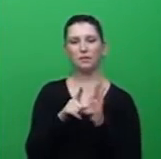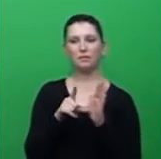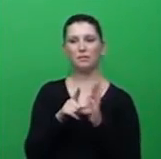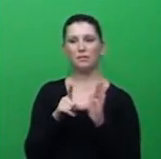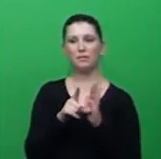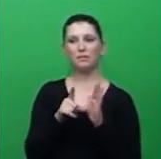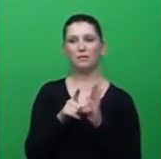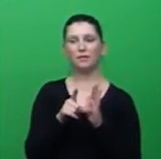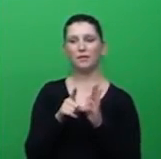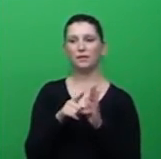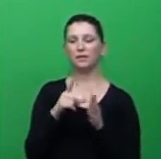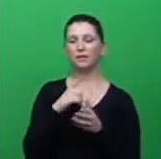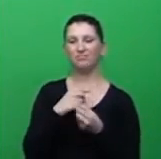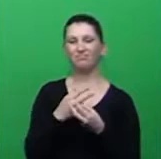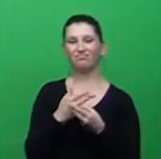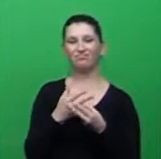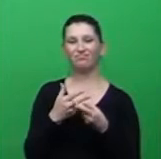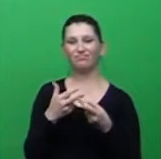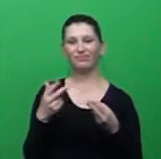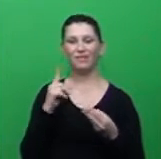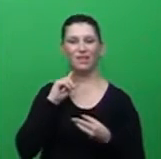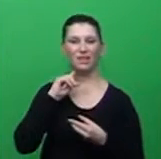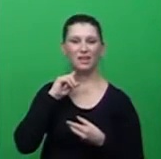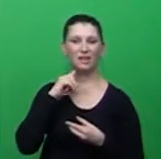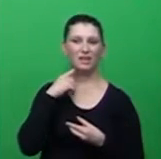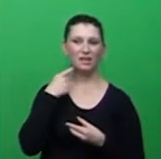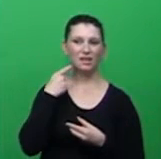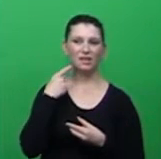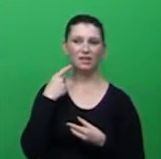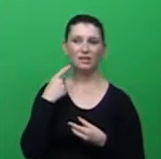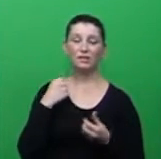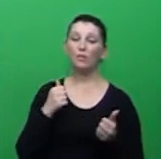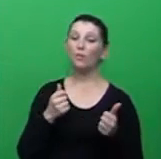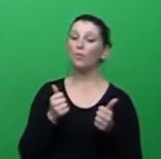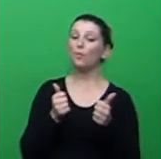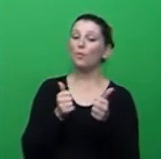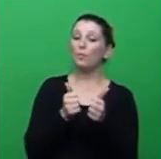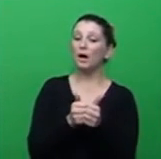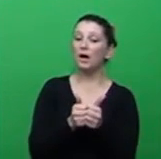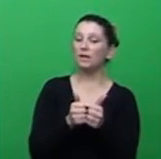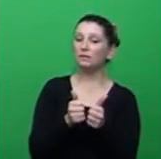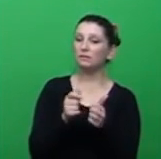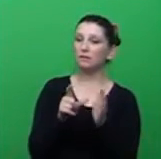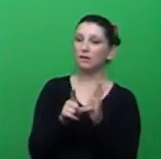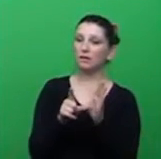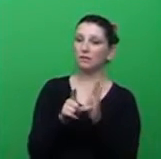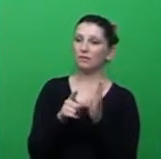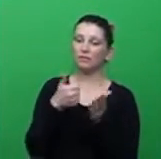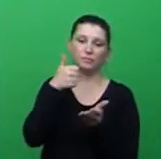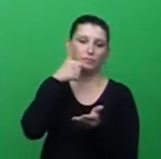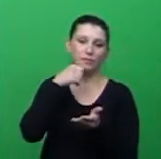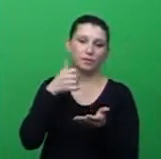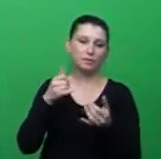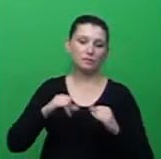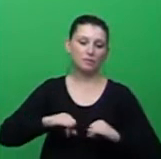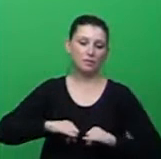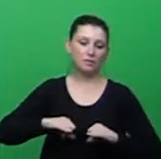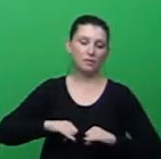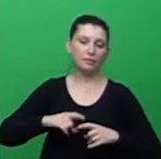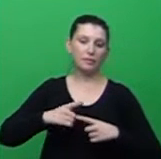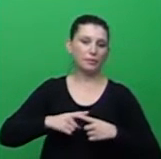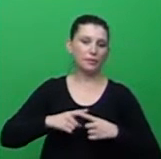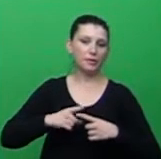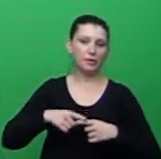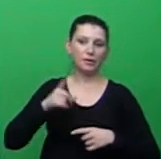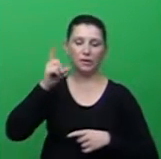colocam esses entulhos, essas lixeiras, quase na porta da loja da mulher. Aí com mais as moscas que param ali, ó, vereadora